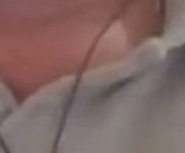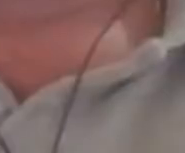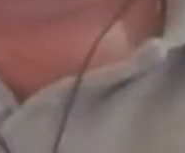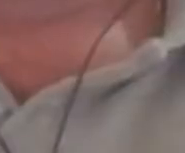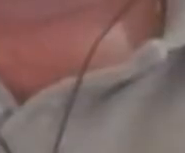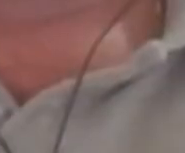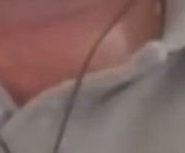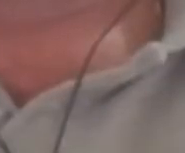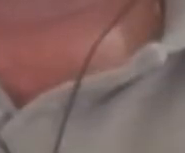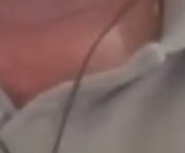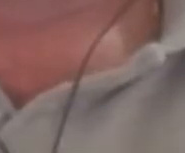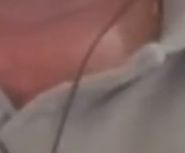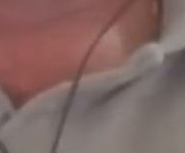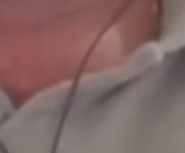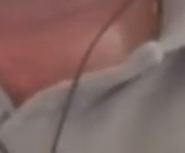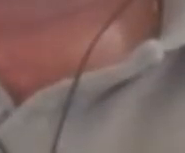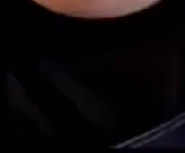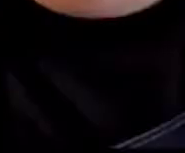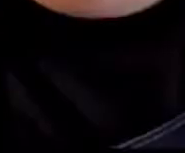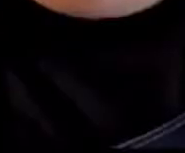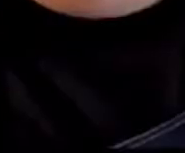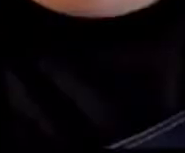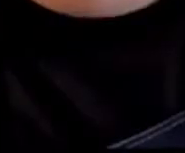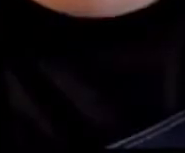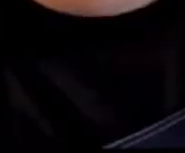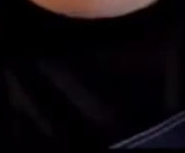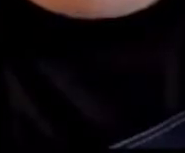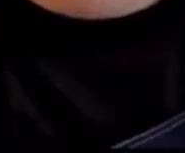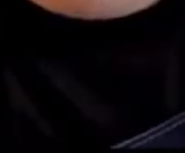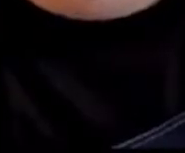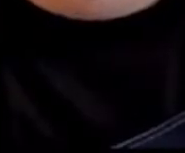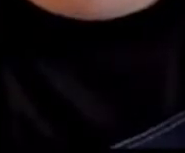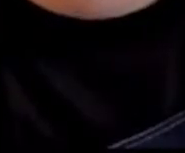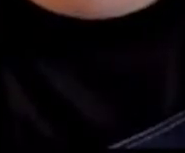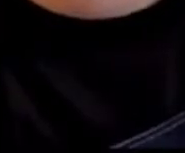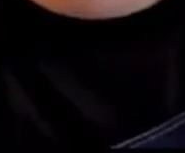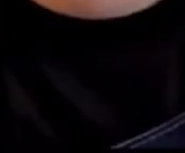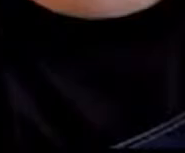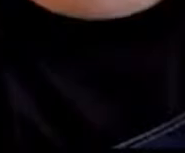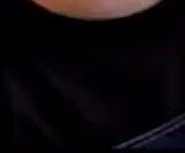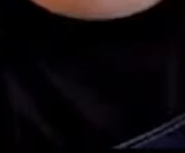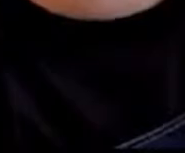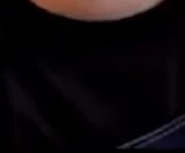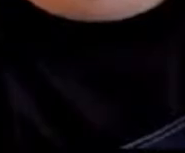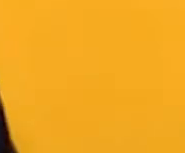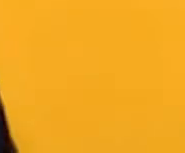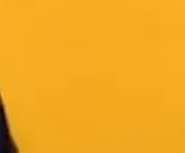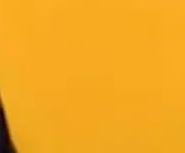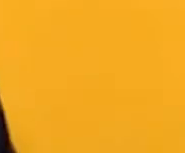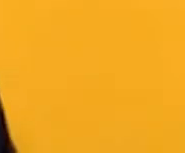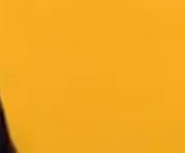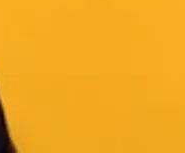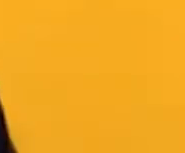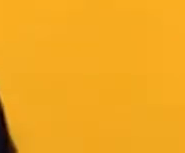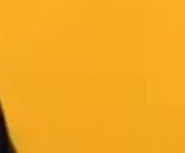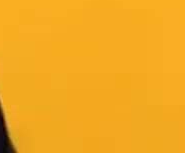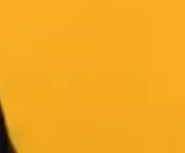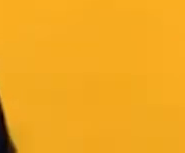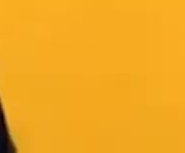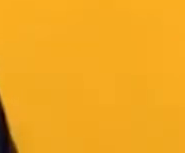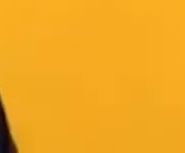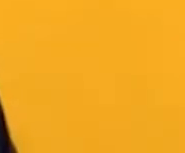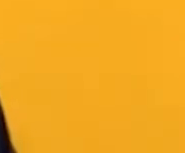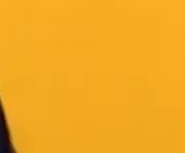A pandemia foi um divisor de águas, né? Não poder estender a mão para um amigo para apertar a mão dele é estranho, né? A primeira coisa que eu vou